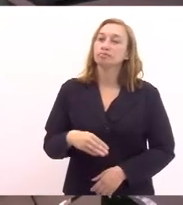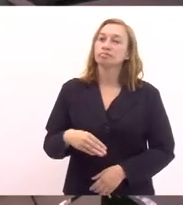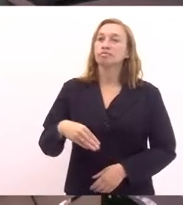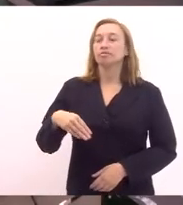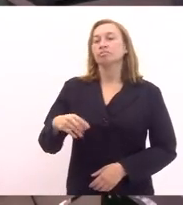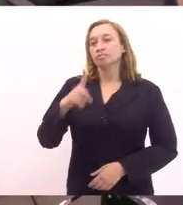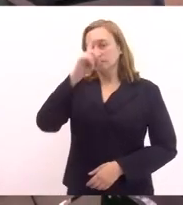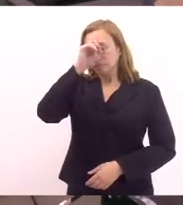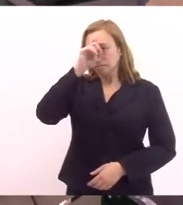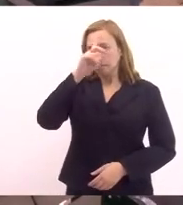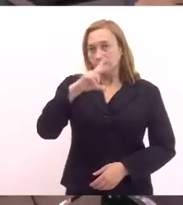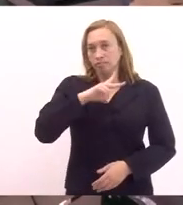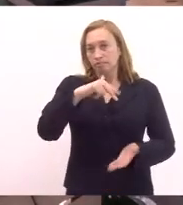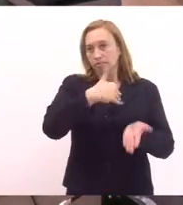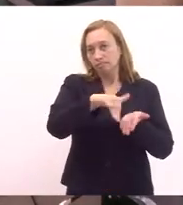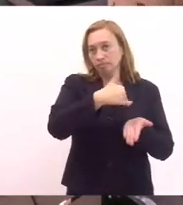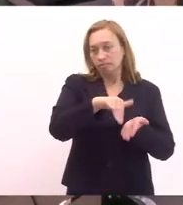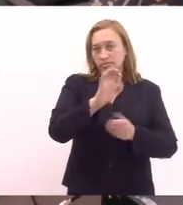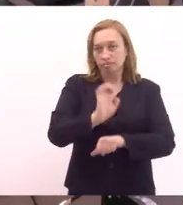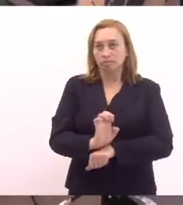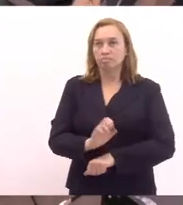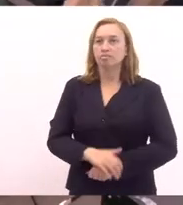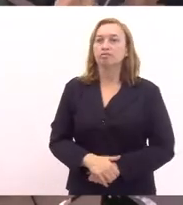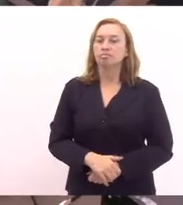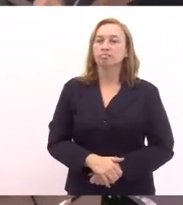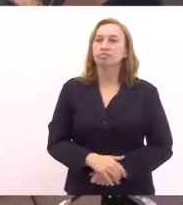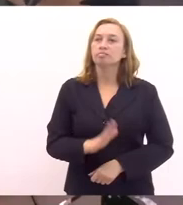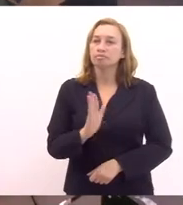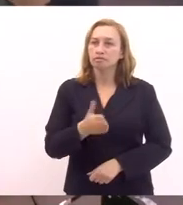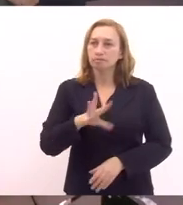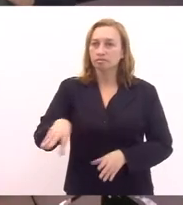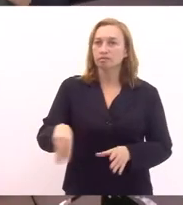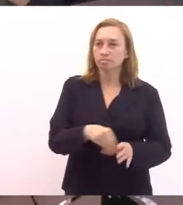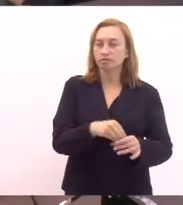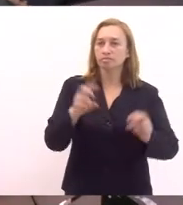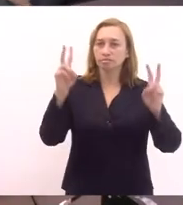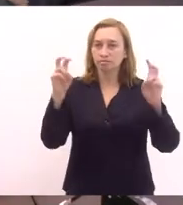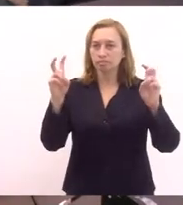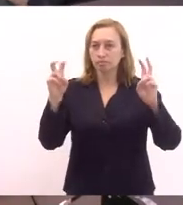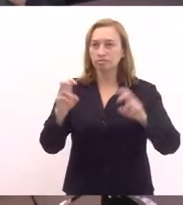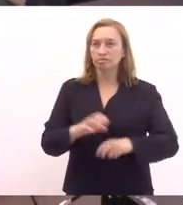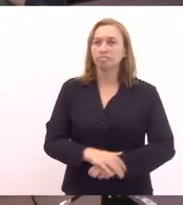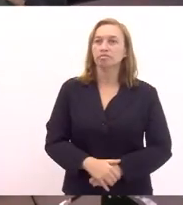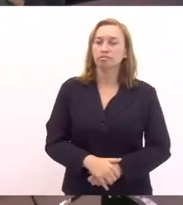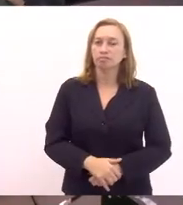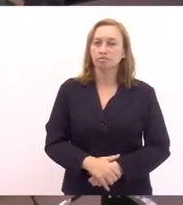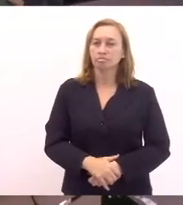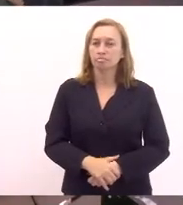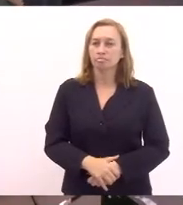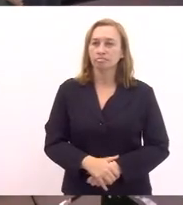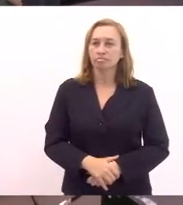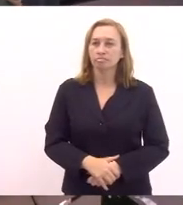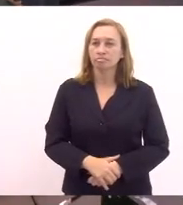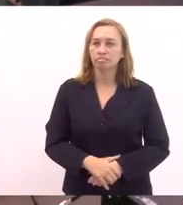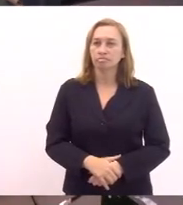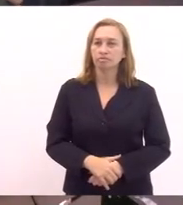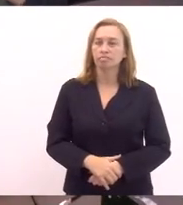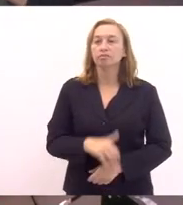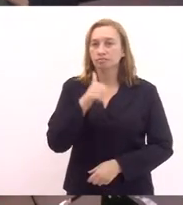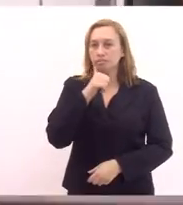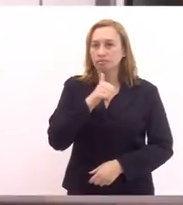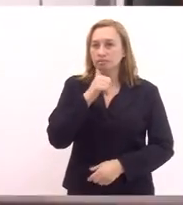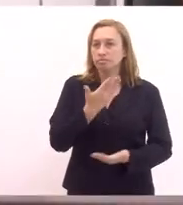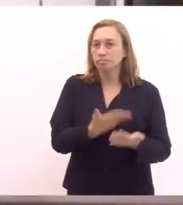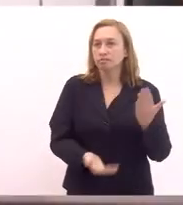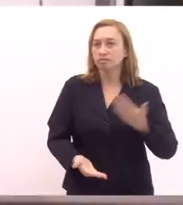próprias da Secretaria de Estado é a gente já implementou essa questão de que a é as